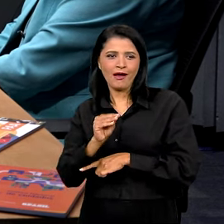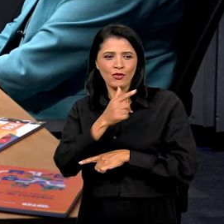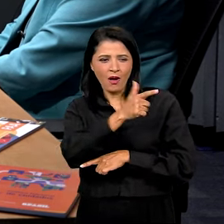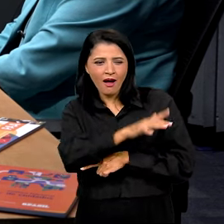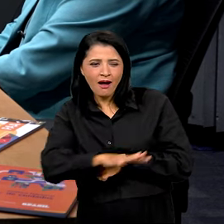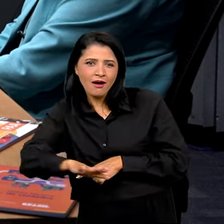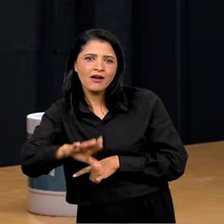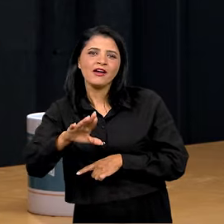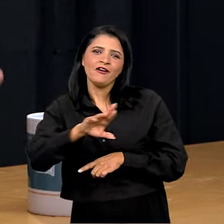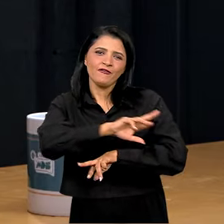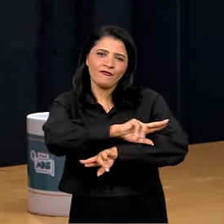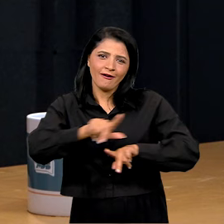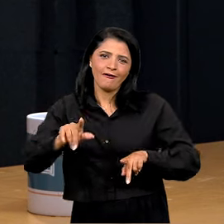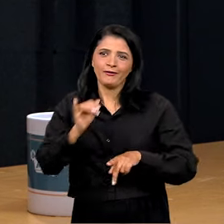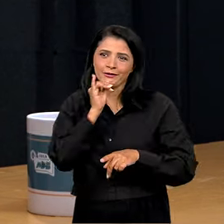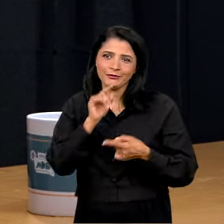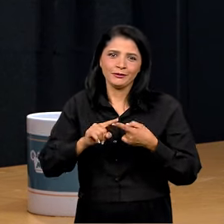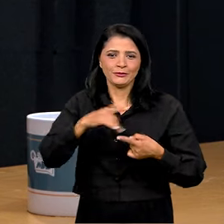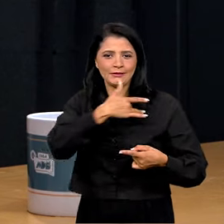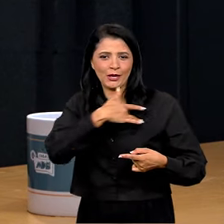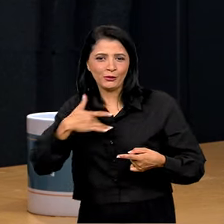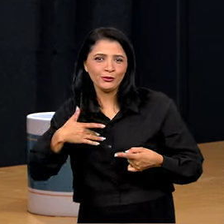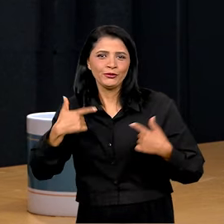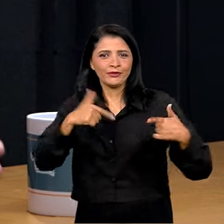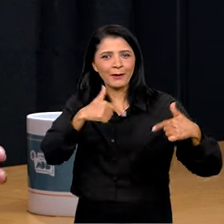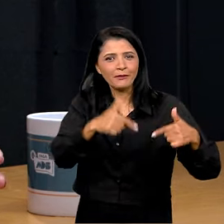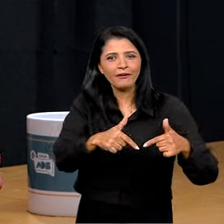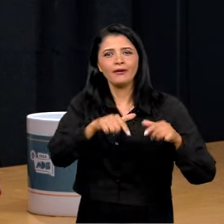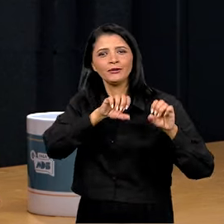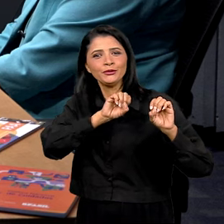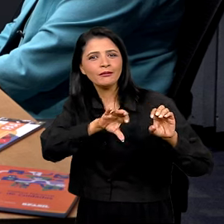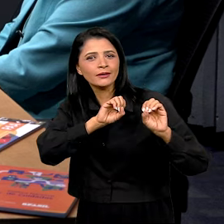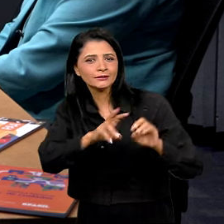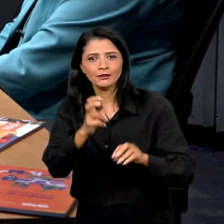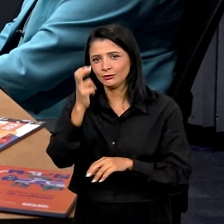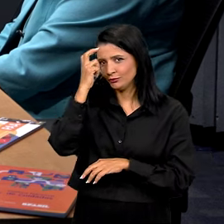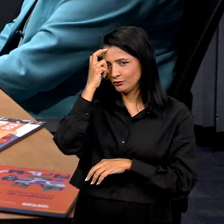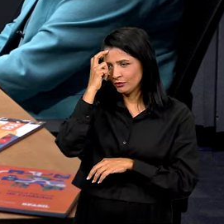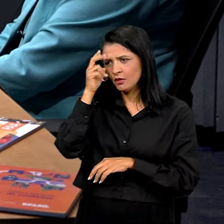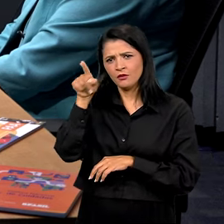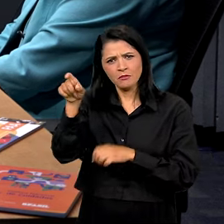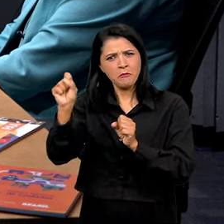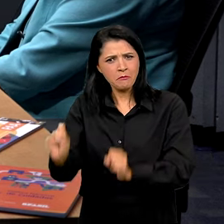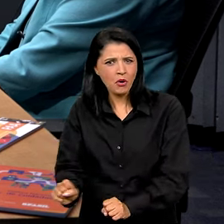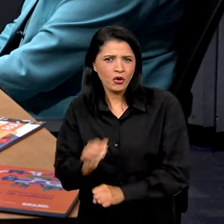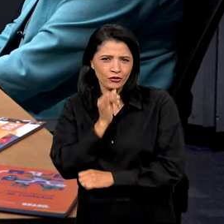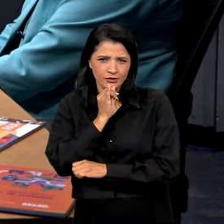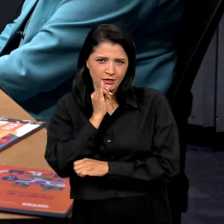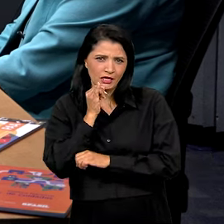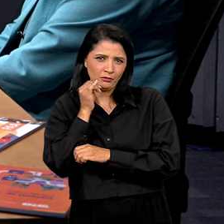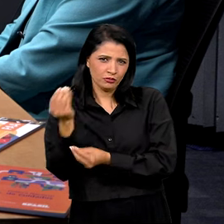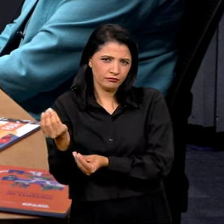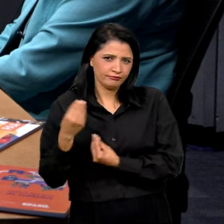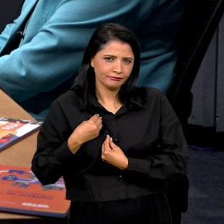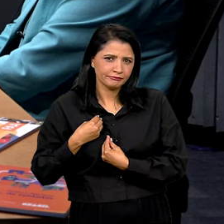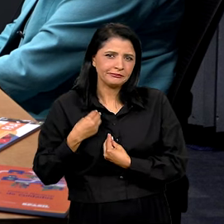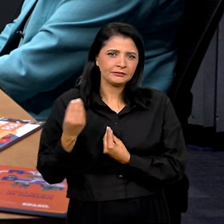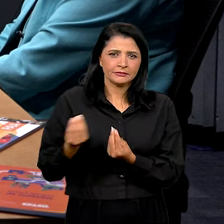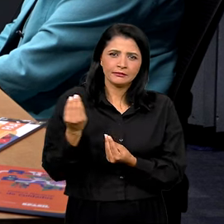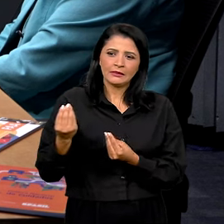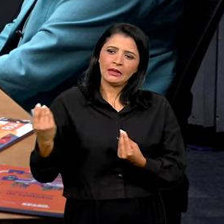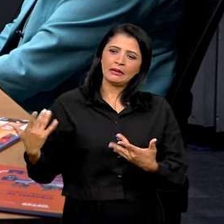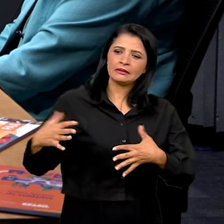nos mencionou algumas como a saúde trabalho educação e cultura Ah a senhora pode nos dar um exemplo da dessa